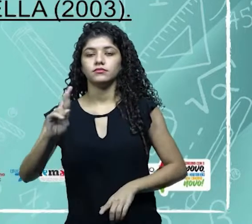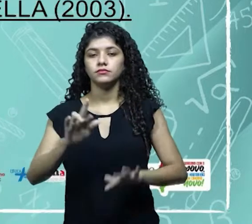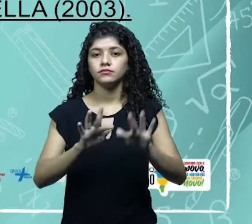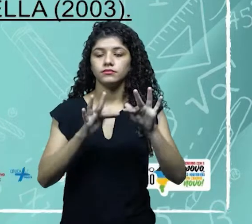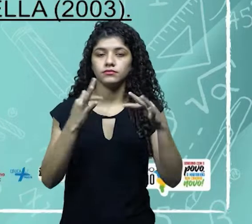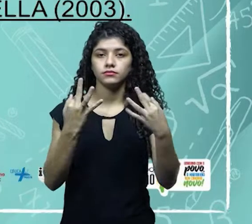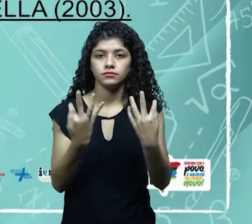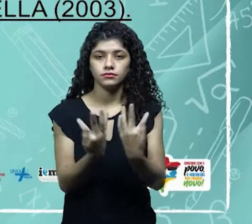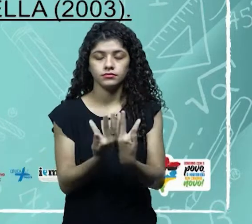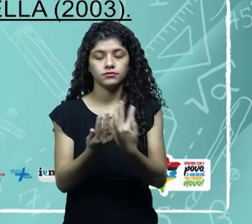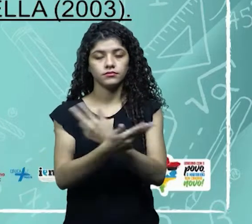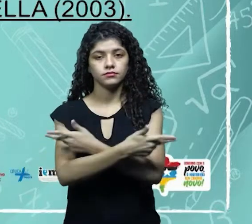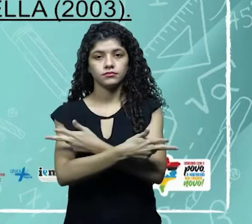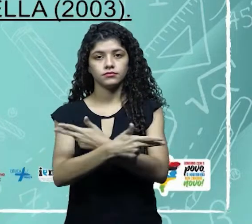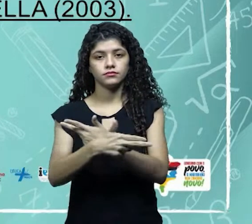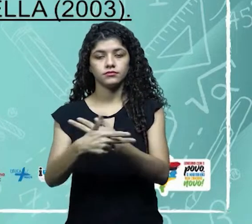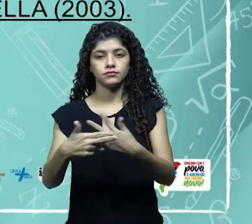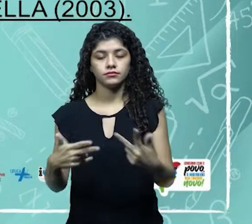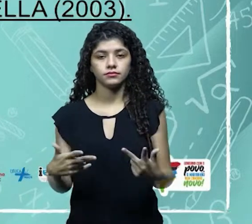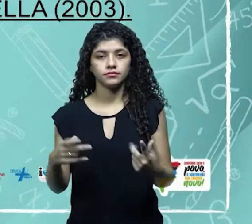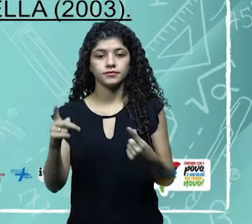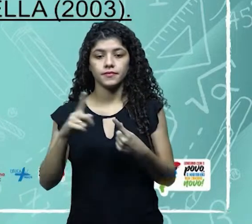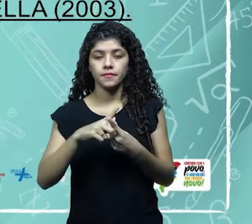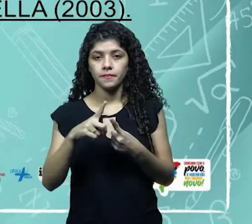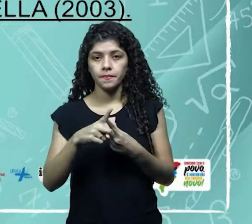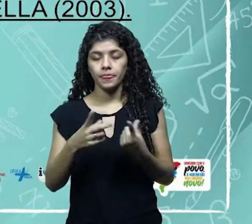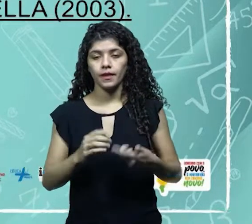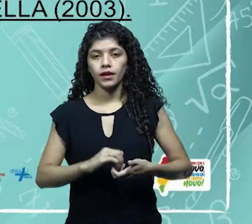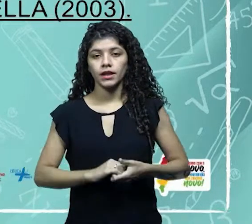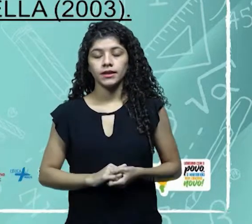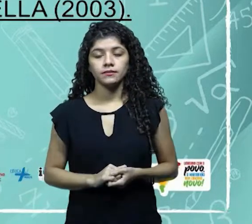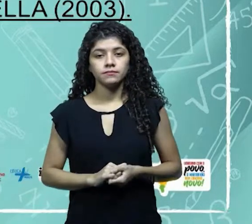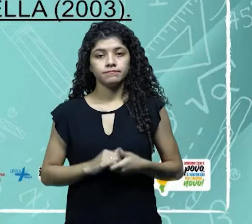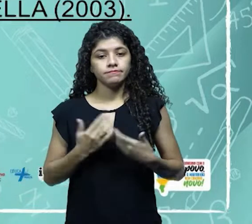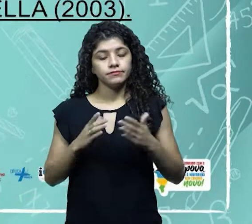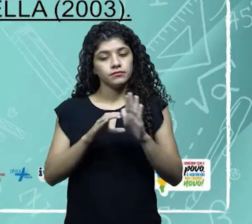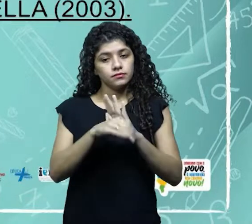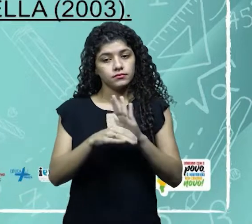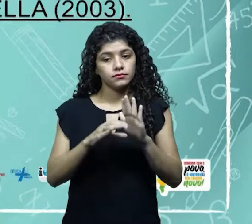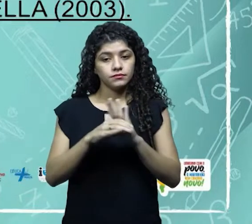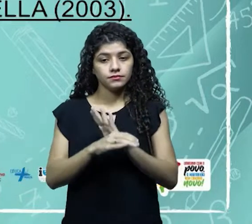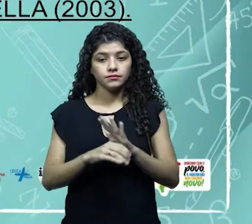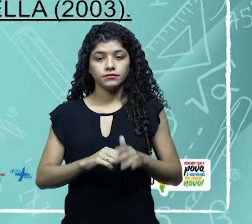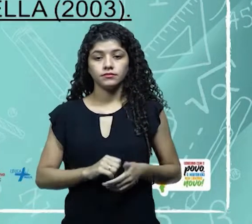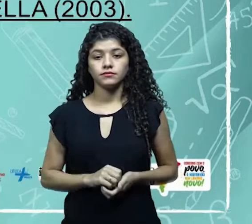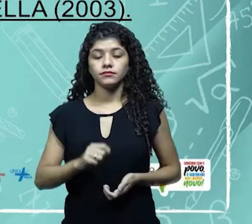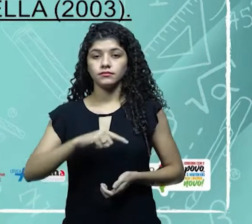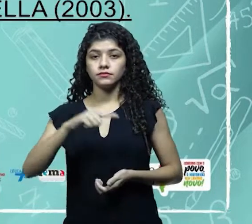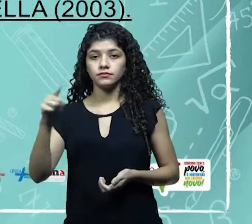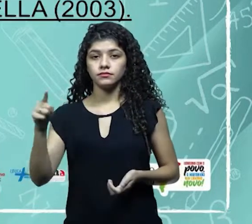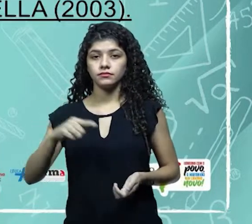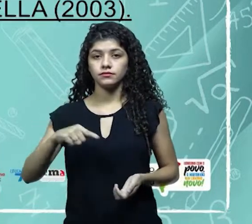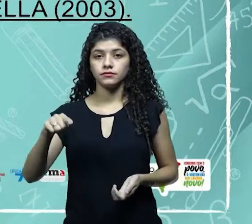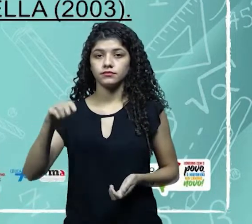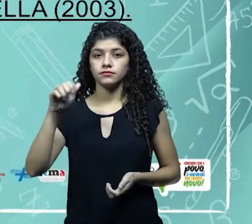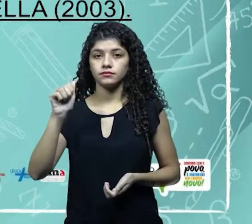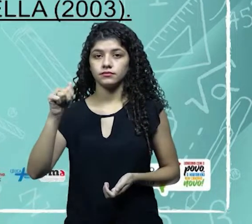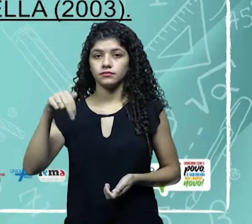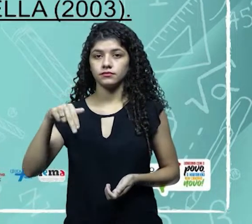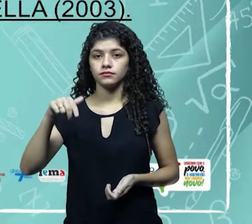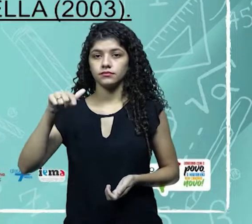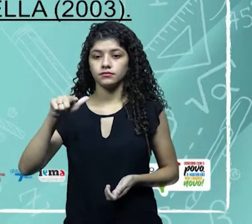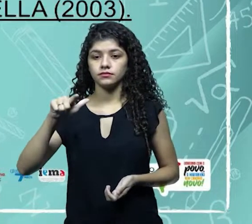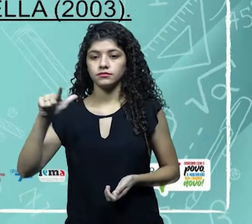curtir vai social familiar religiosa científica entre outras né Esse